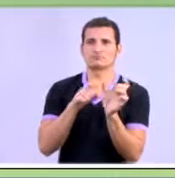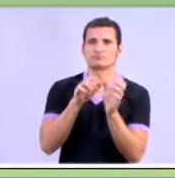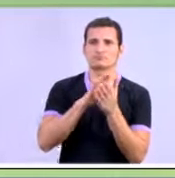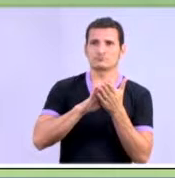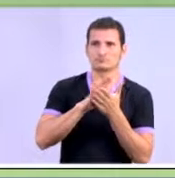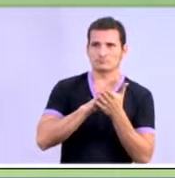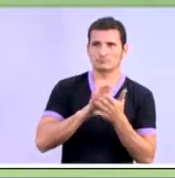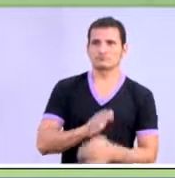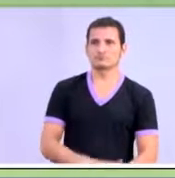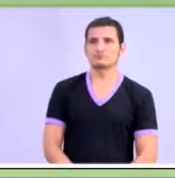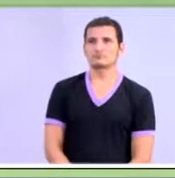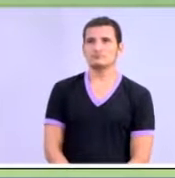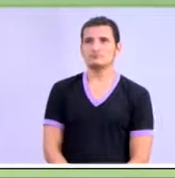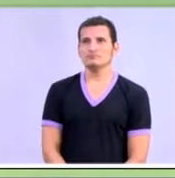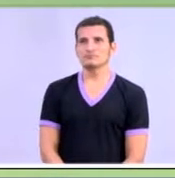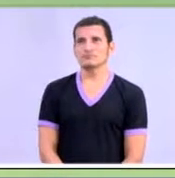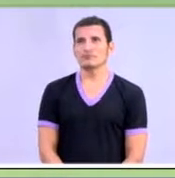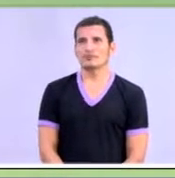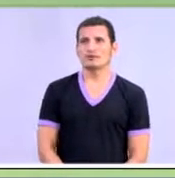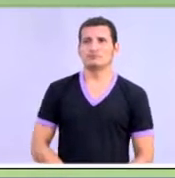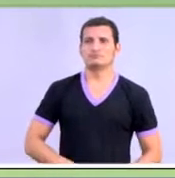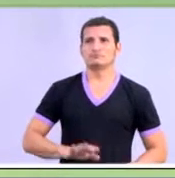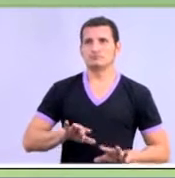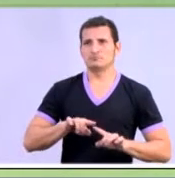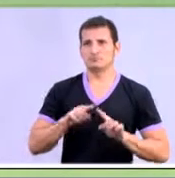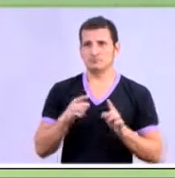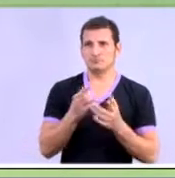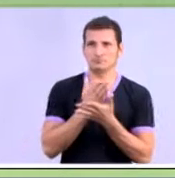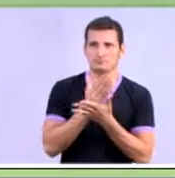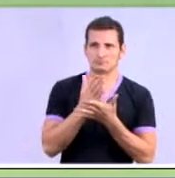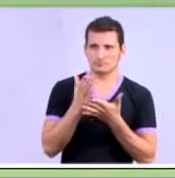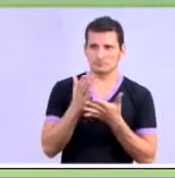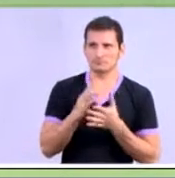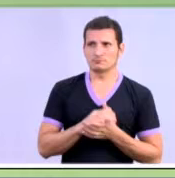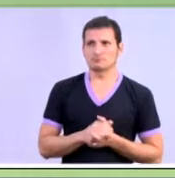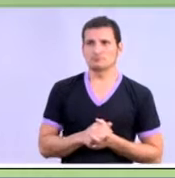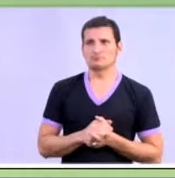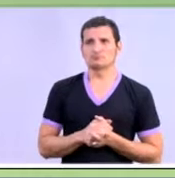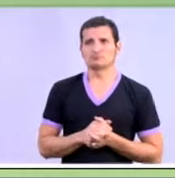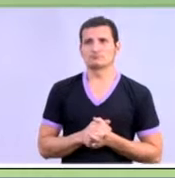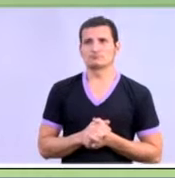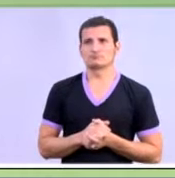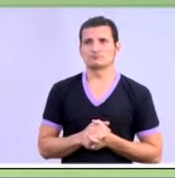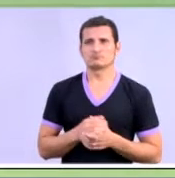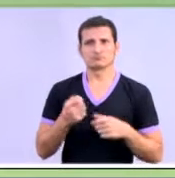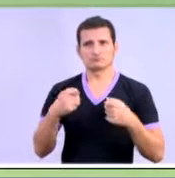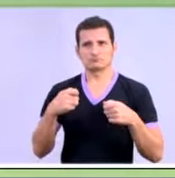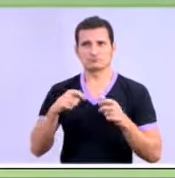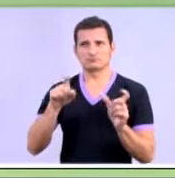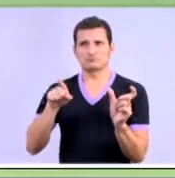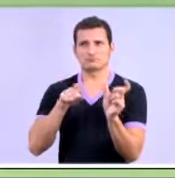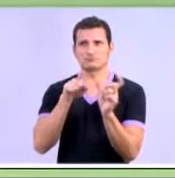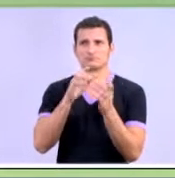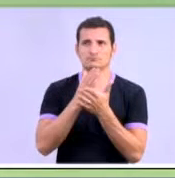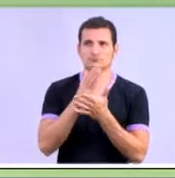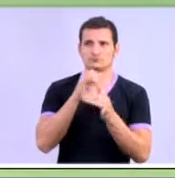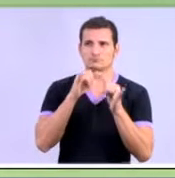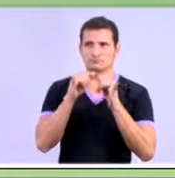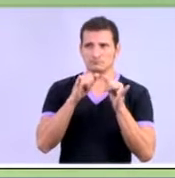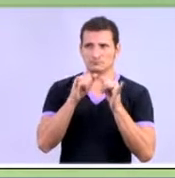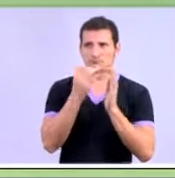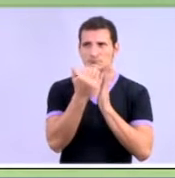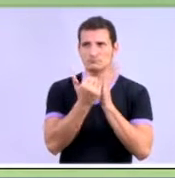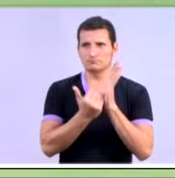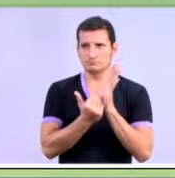Mas, em algumas situações, faz necessário retornar alguma informação ao